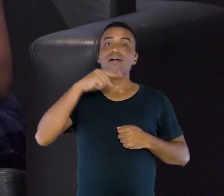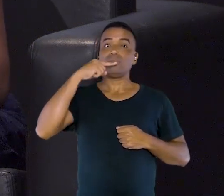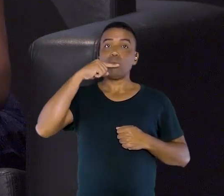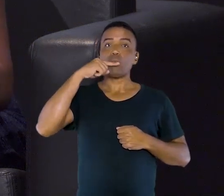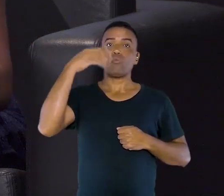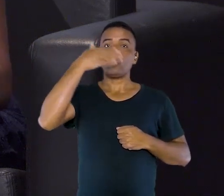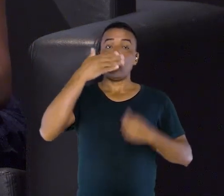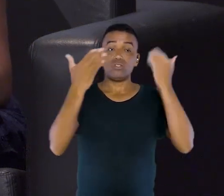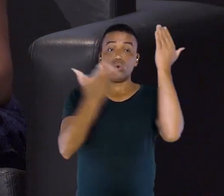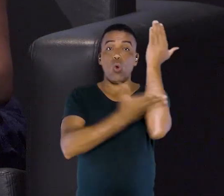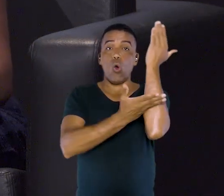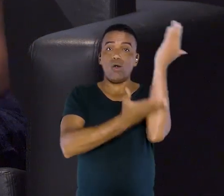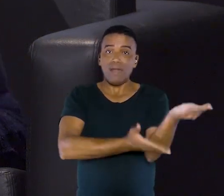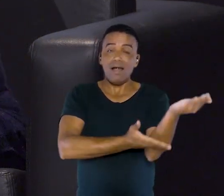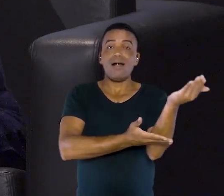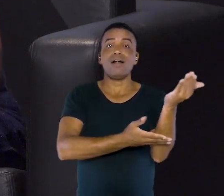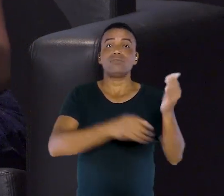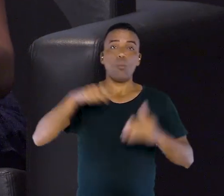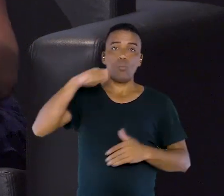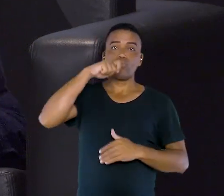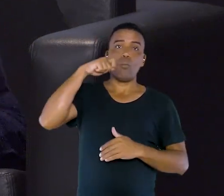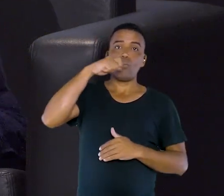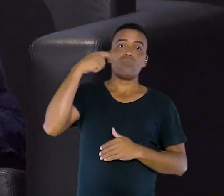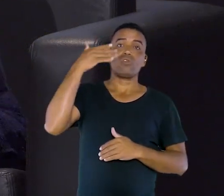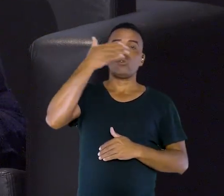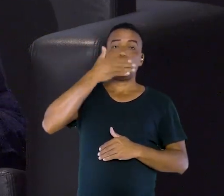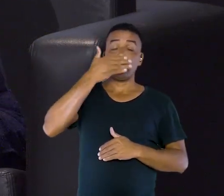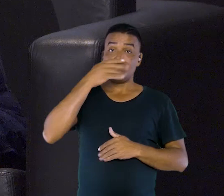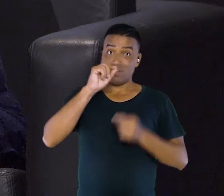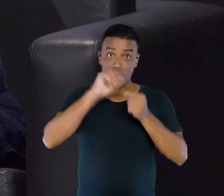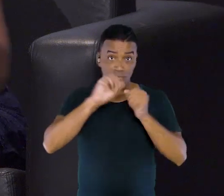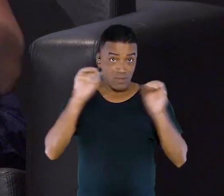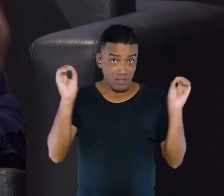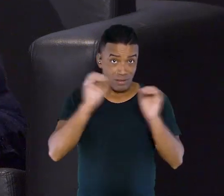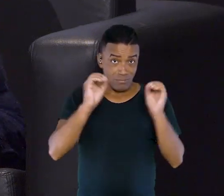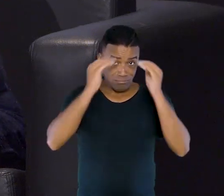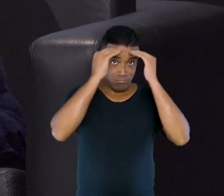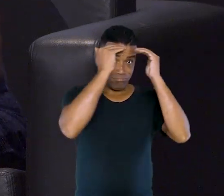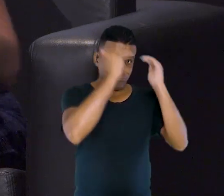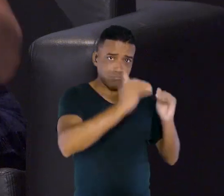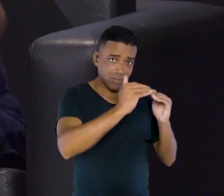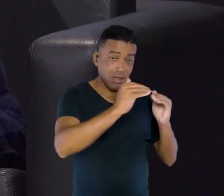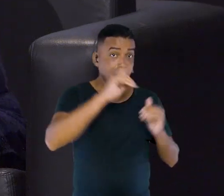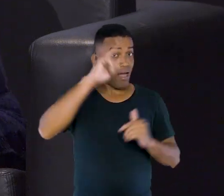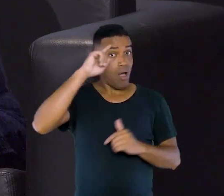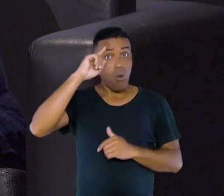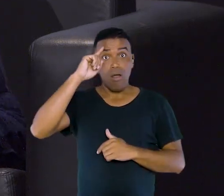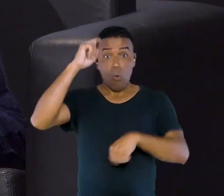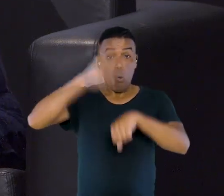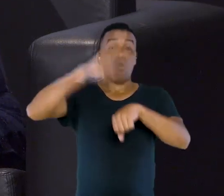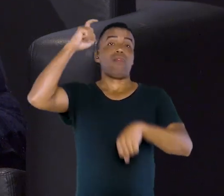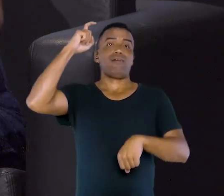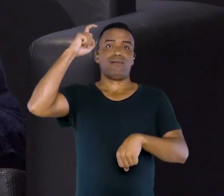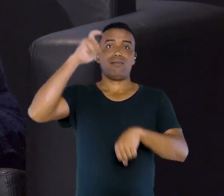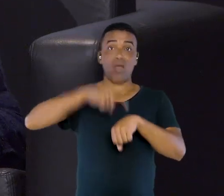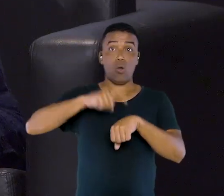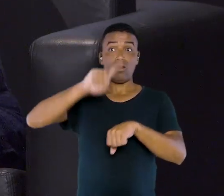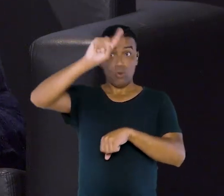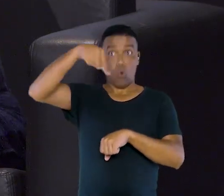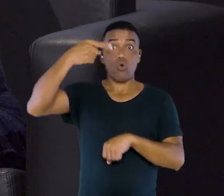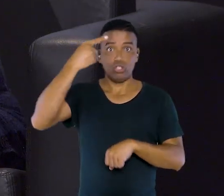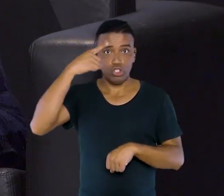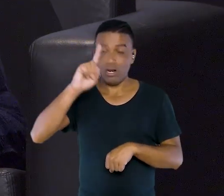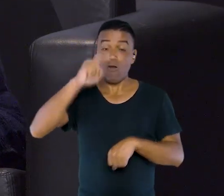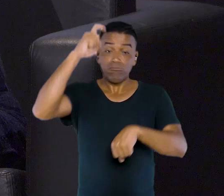cortar e chupar a cana, né? Se você não fizer, ela te causa na hora. Isso é muito rápido, não é esperar no